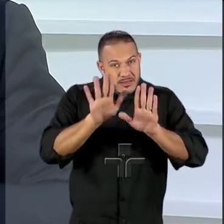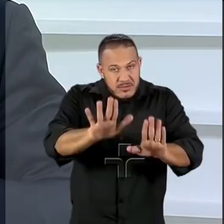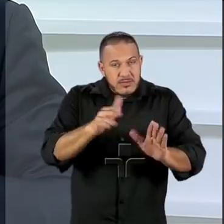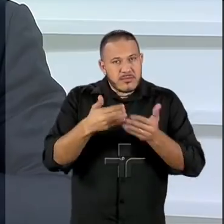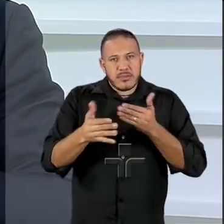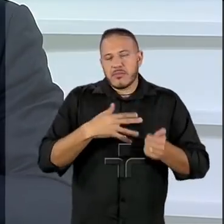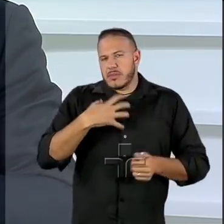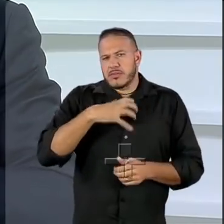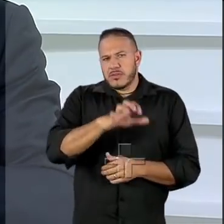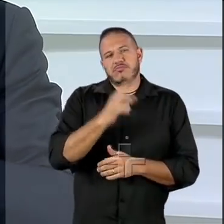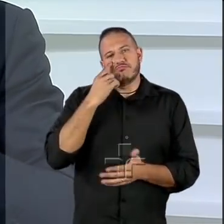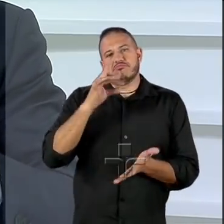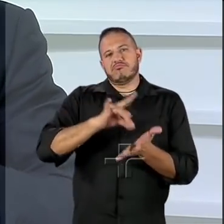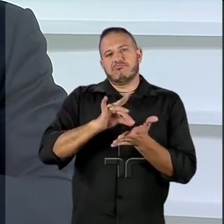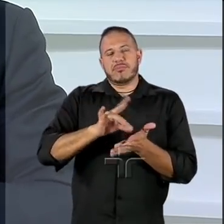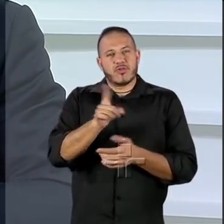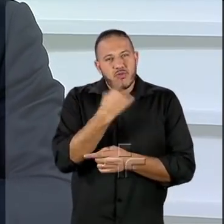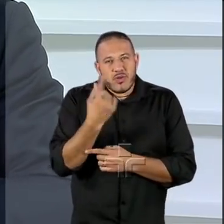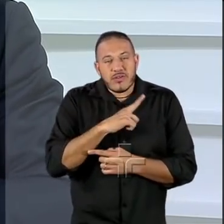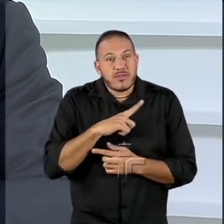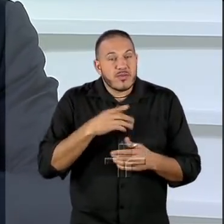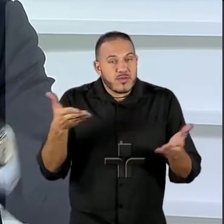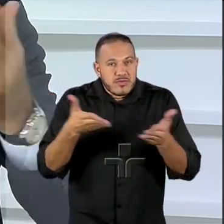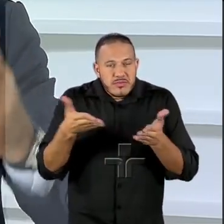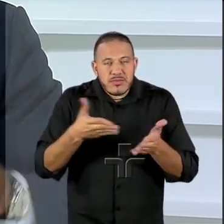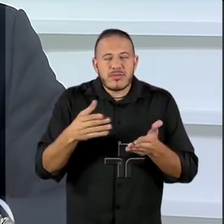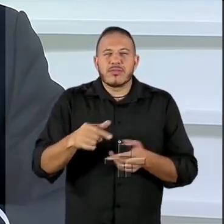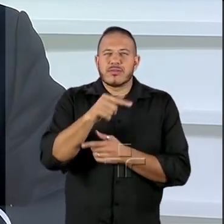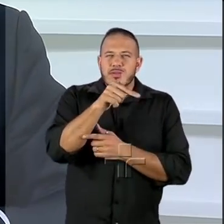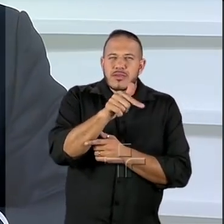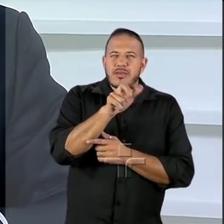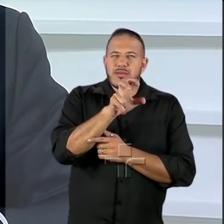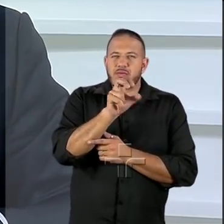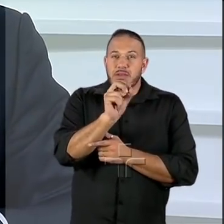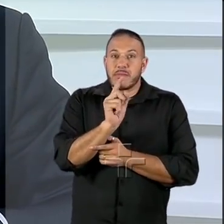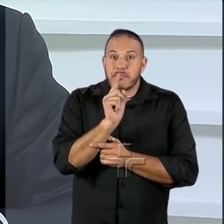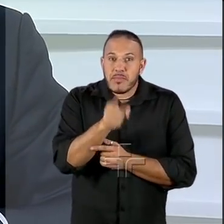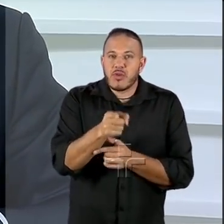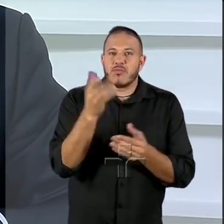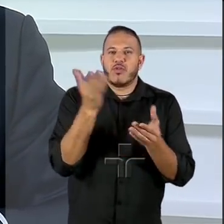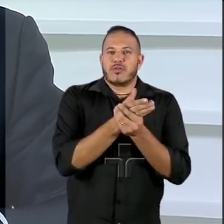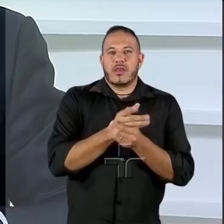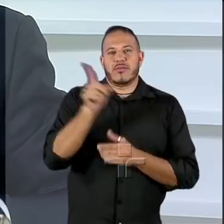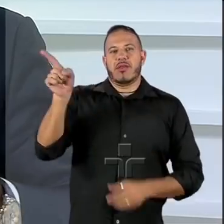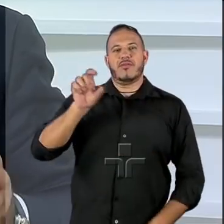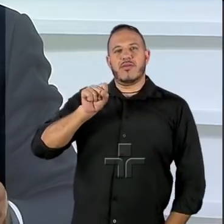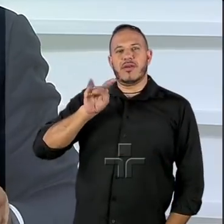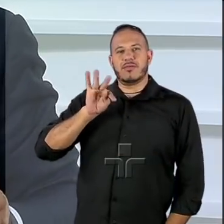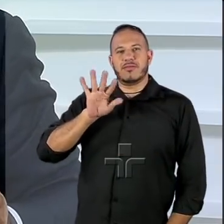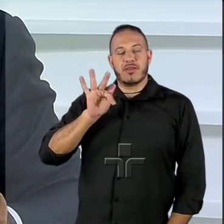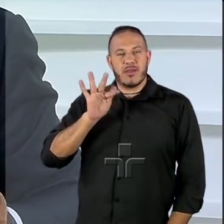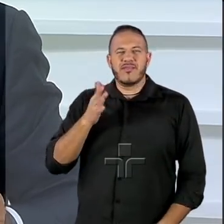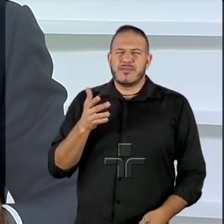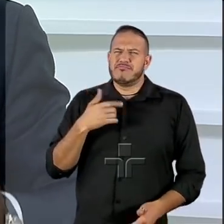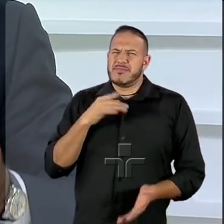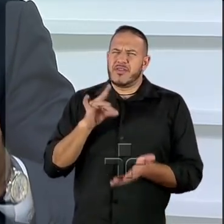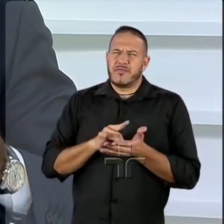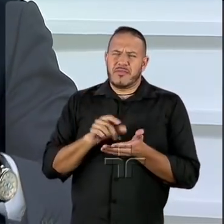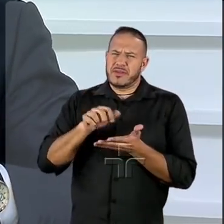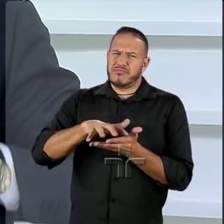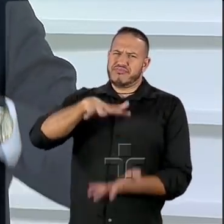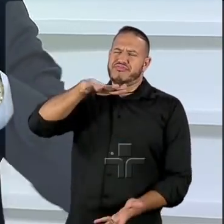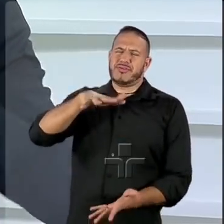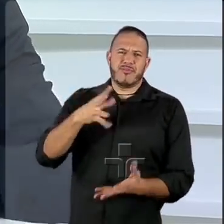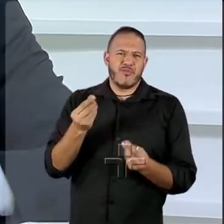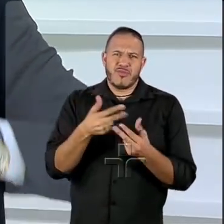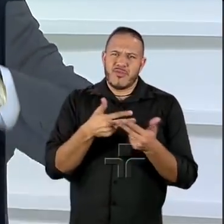de fato, nós temos hoje 750 mil processos no Supremo Tribunal Federal. Realmente é muita coisa, não é?